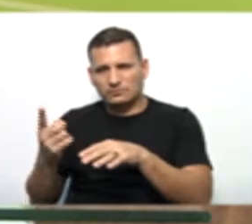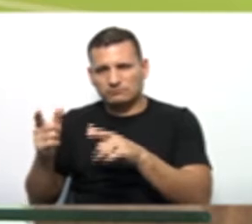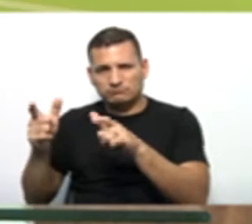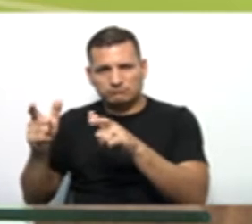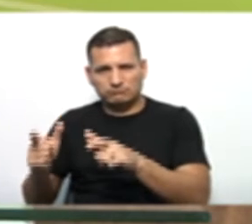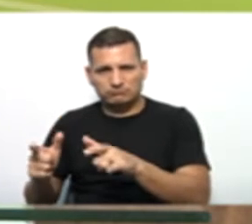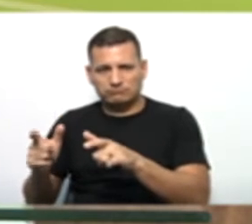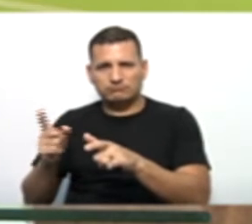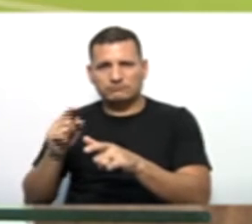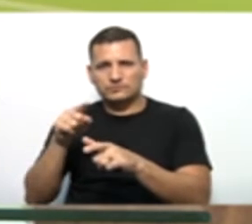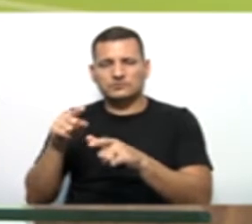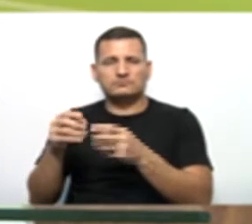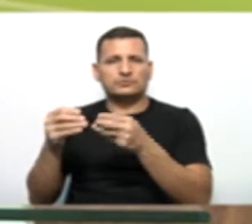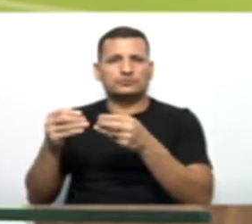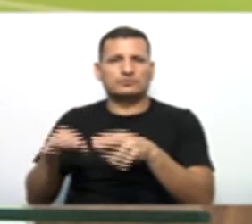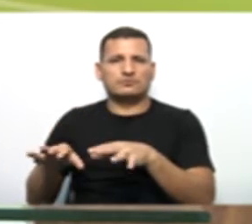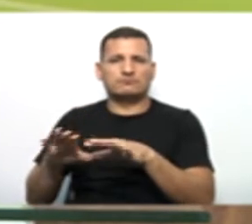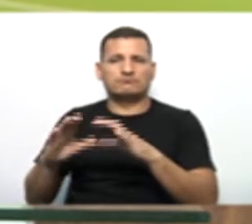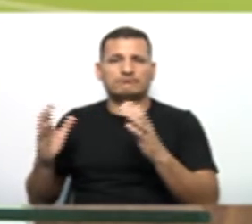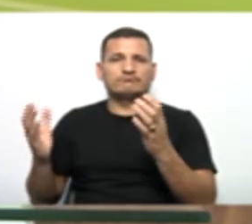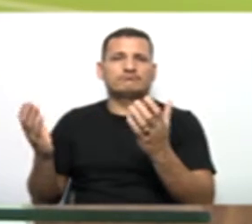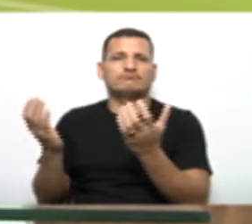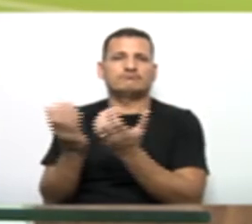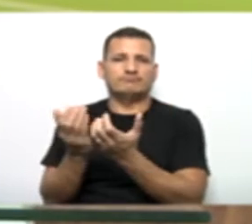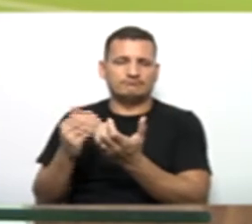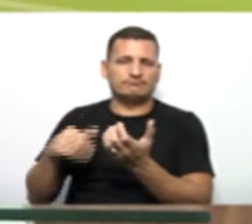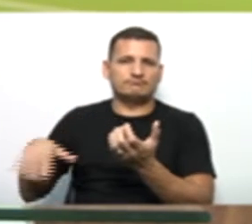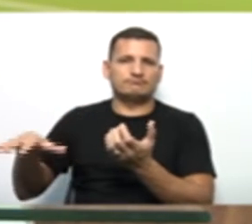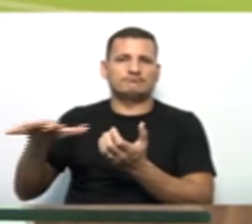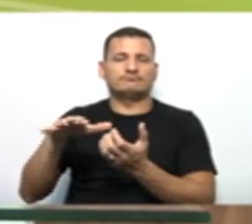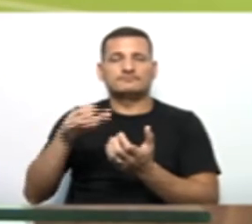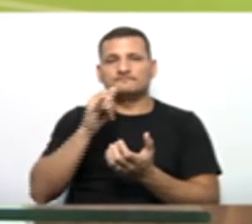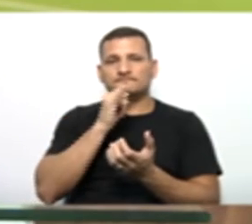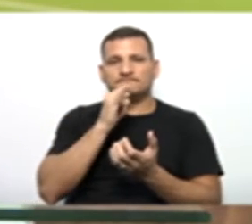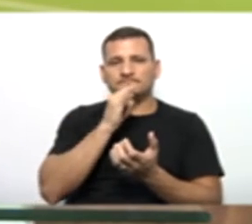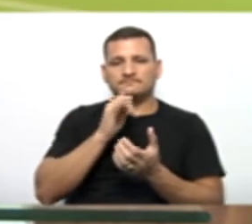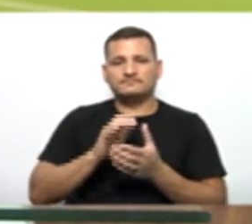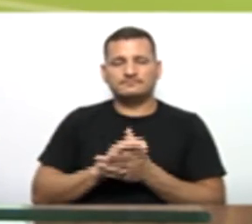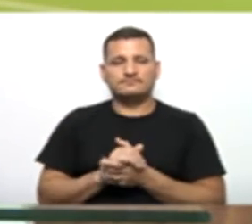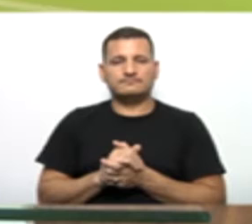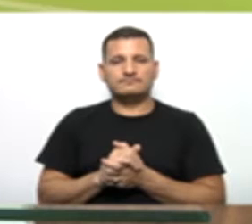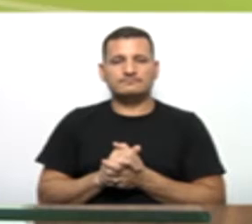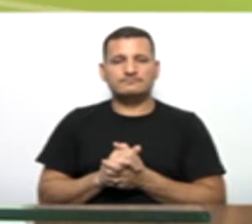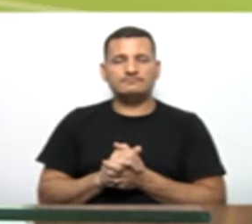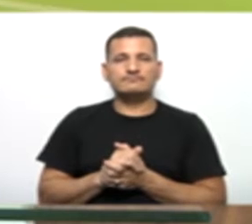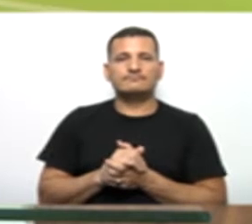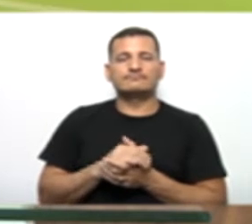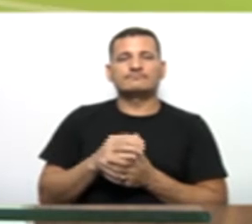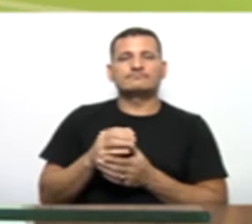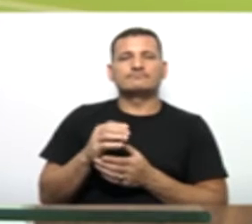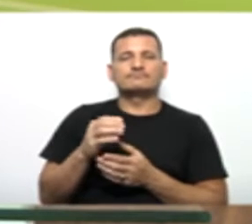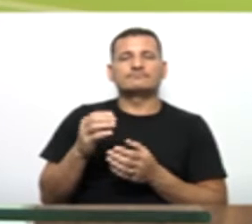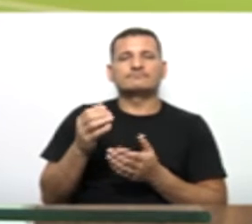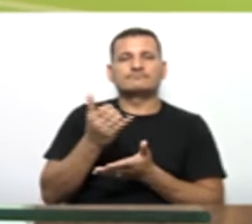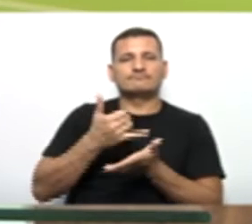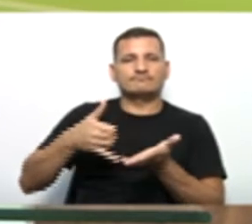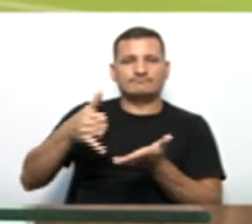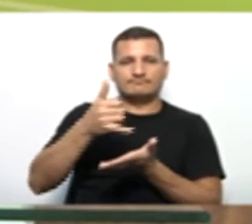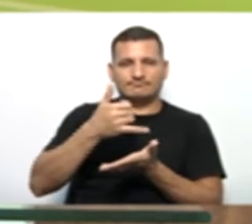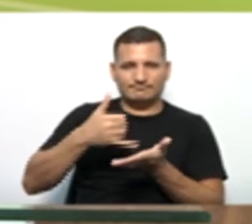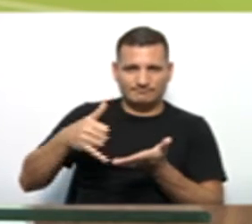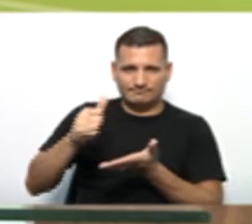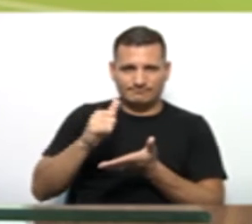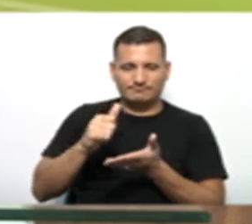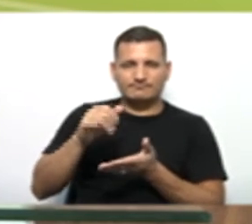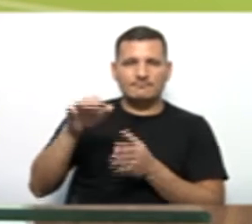está prejudicando uma comunidade inteira. Um exemplo é quando derrama óleo no mar. É